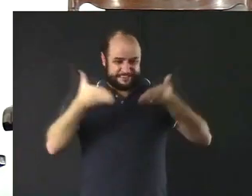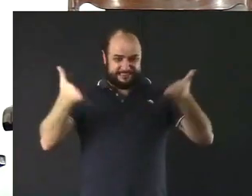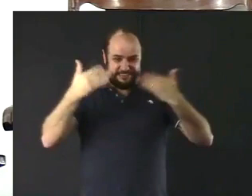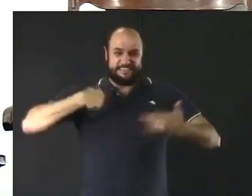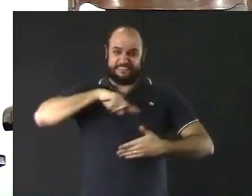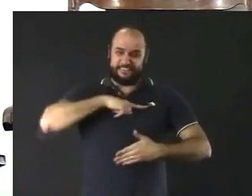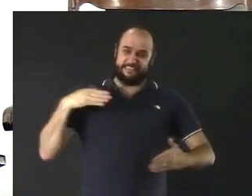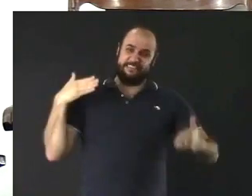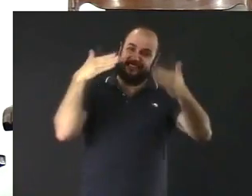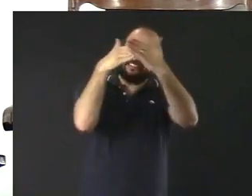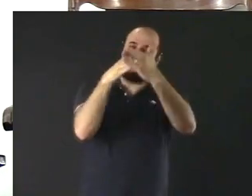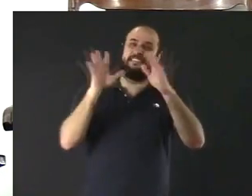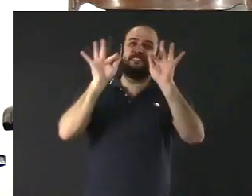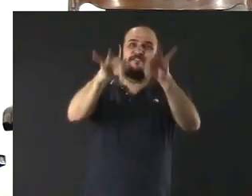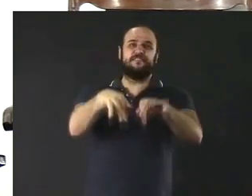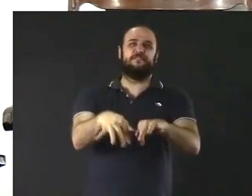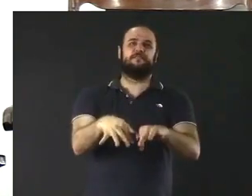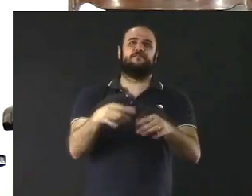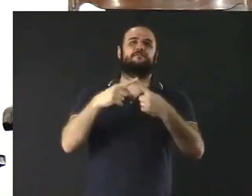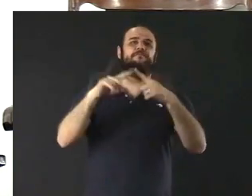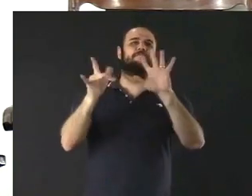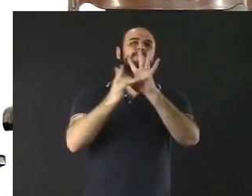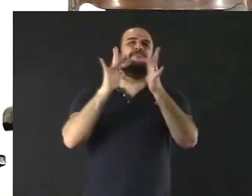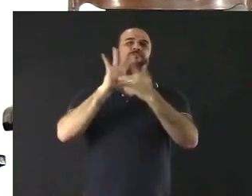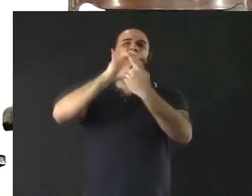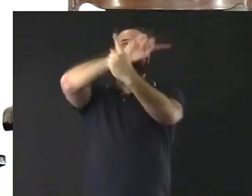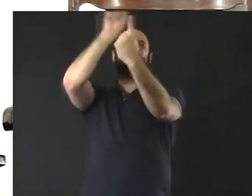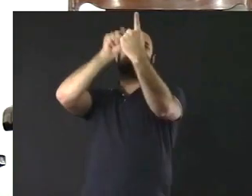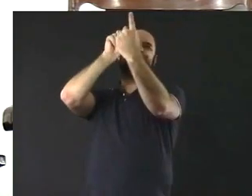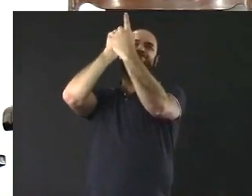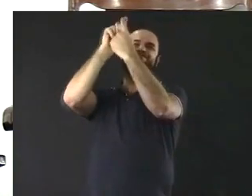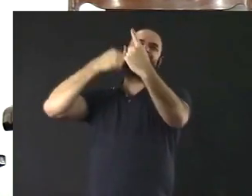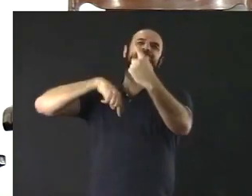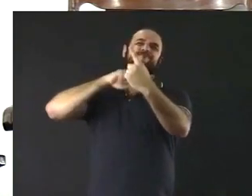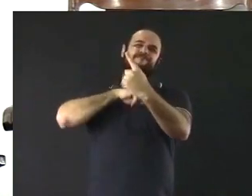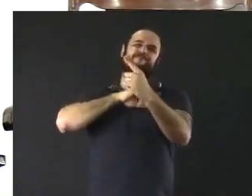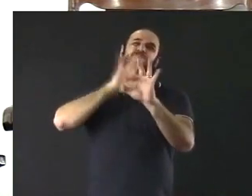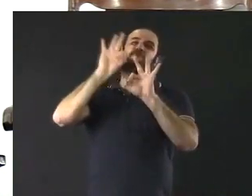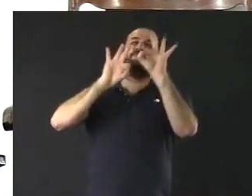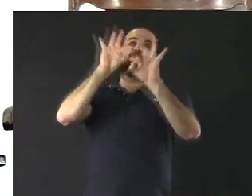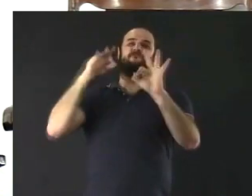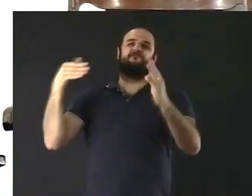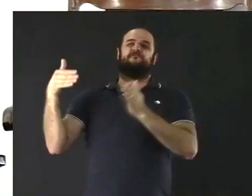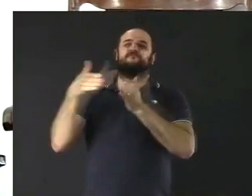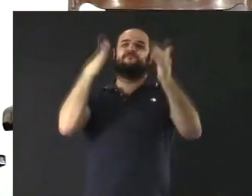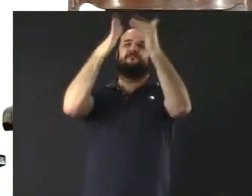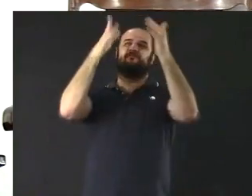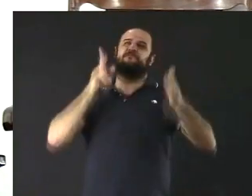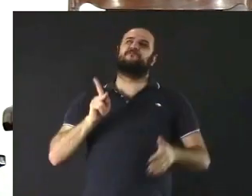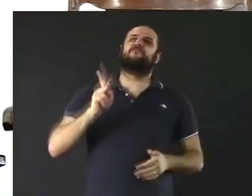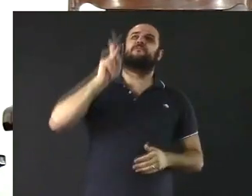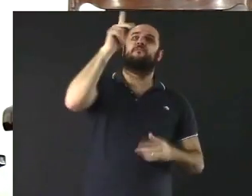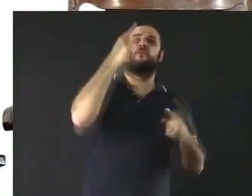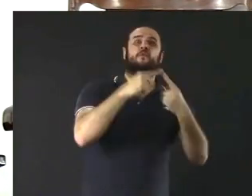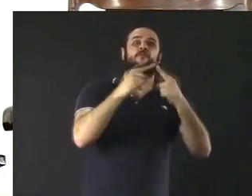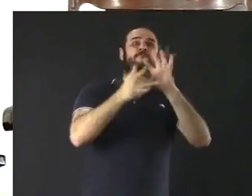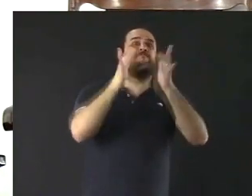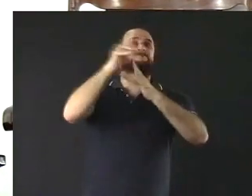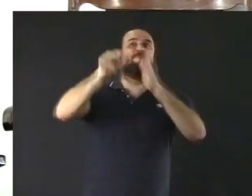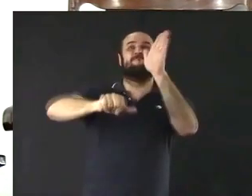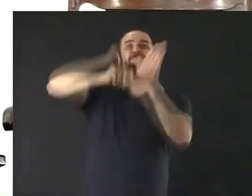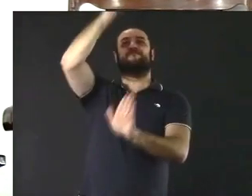Jesus Cristo temos o principal motivo para seguir no caminho, porque Ele é o primeiro a crer na promessa